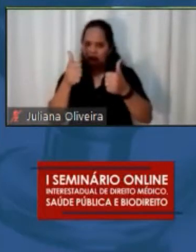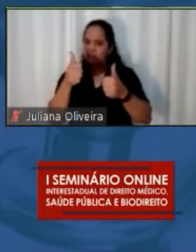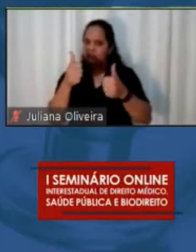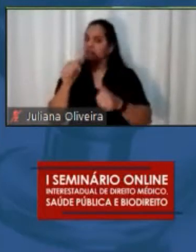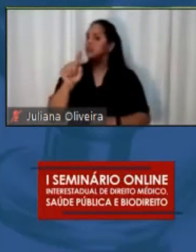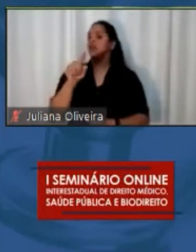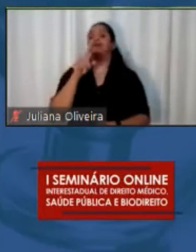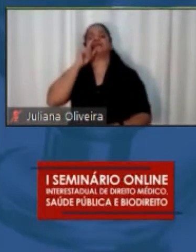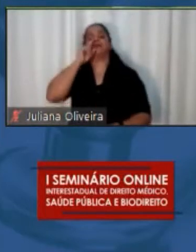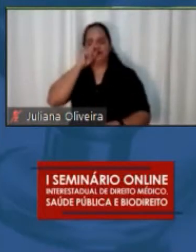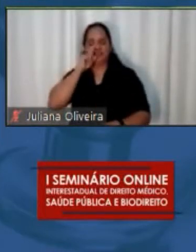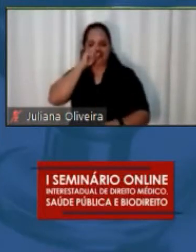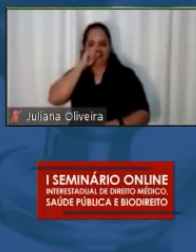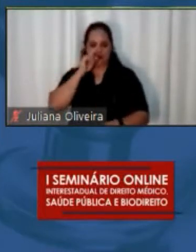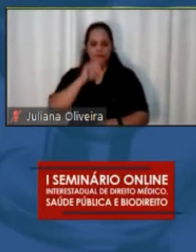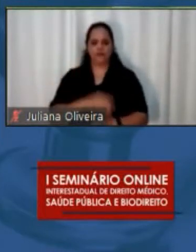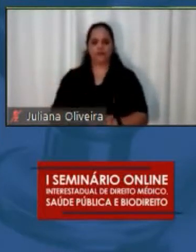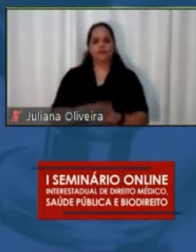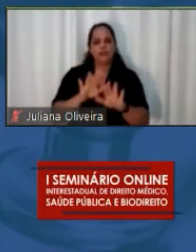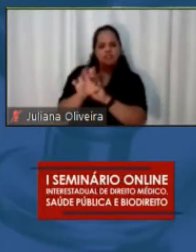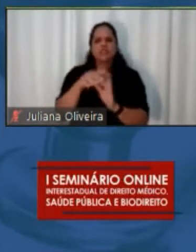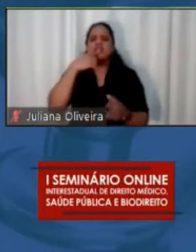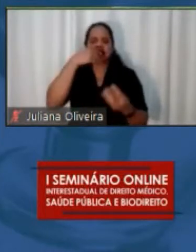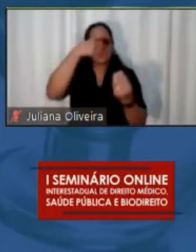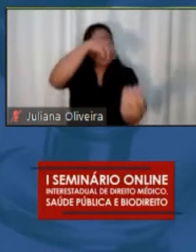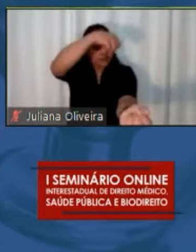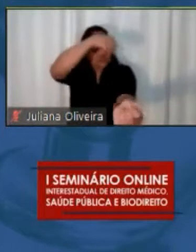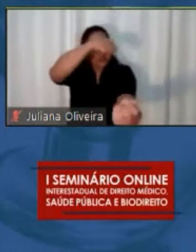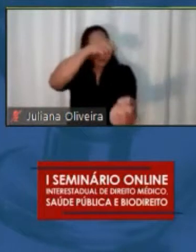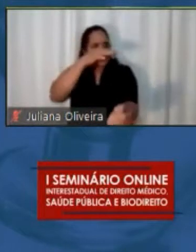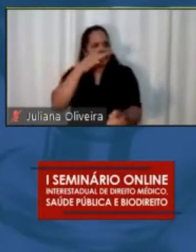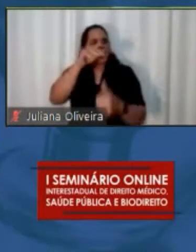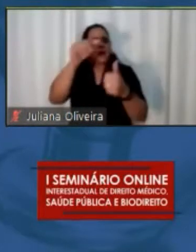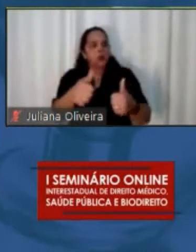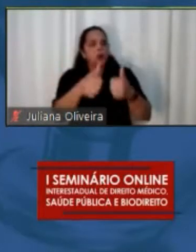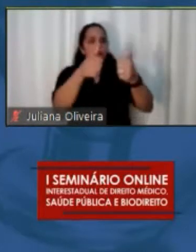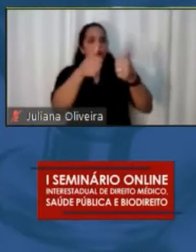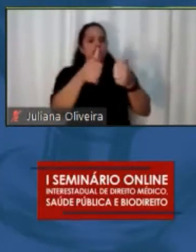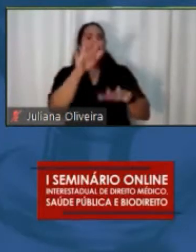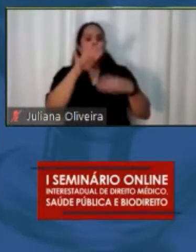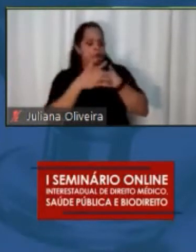tem o resultado esperado? Aquilo que os médicos dizem, será que realmente acontece? Vejam bem,